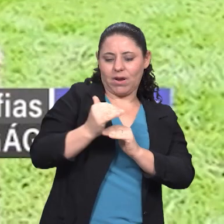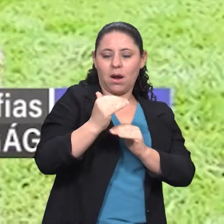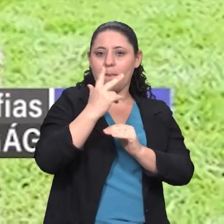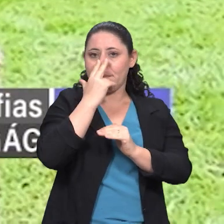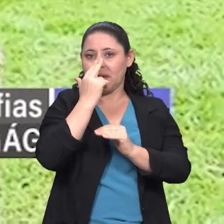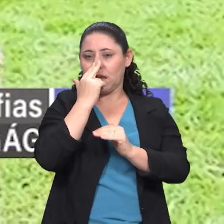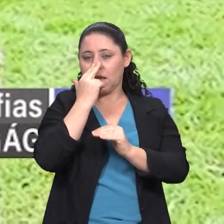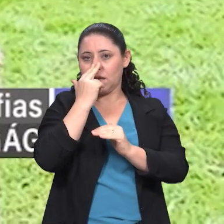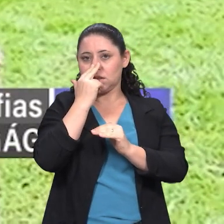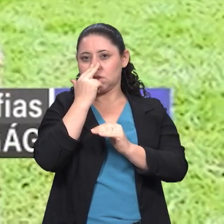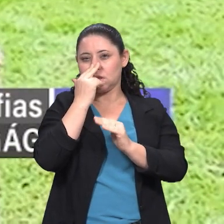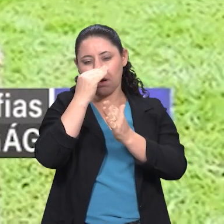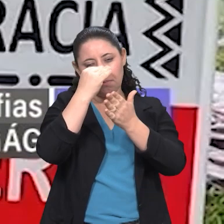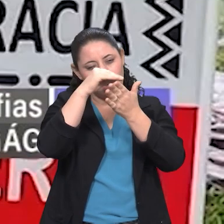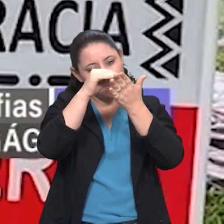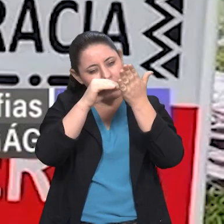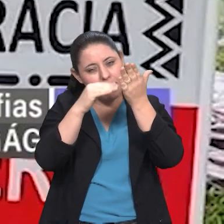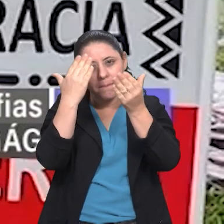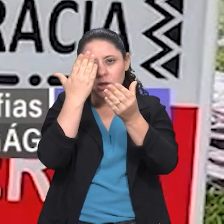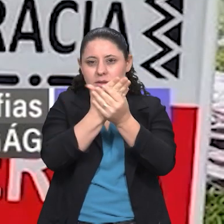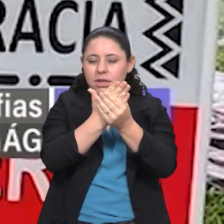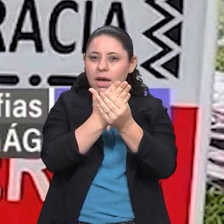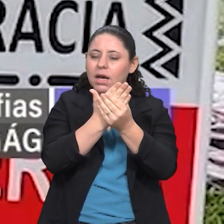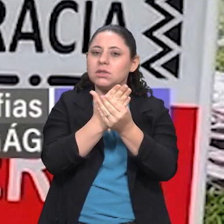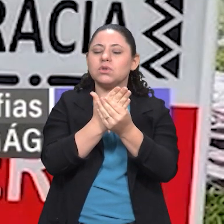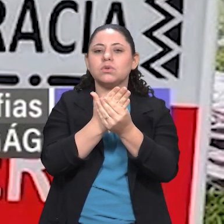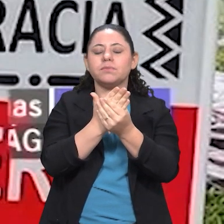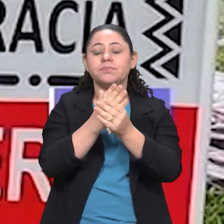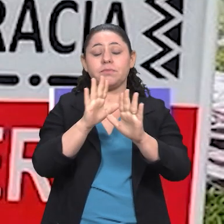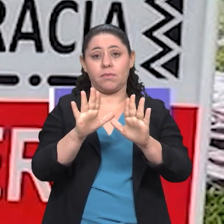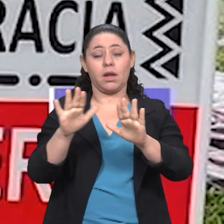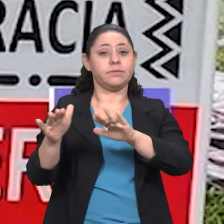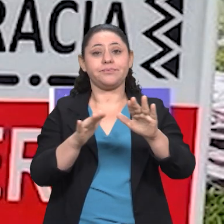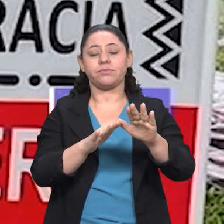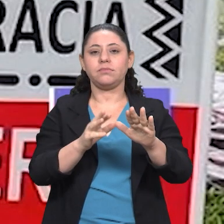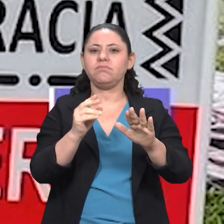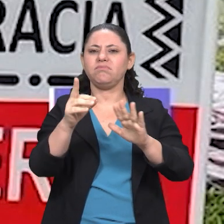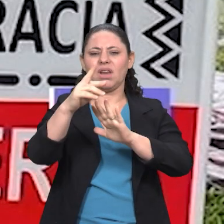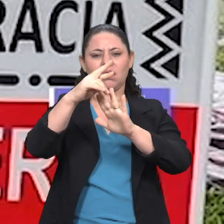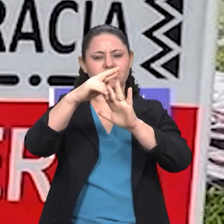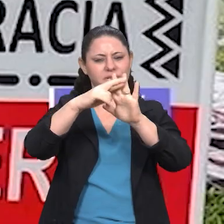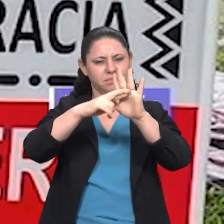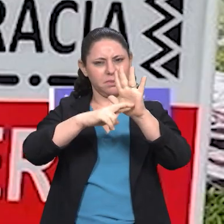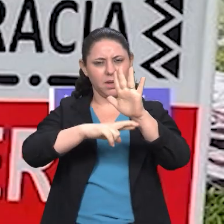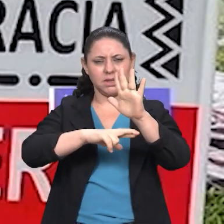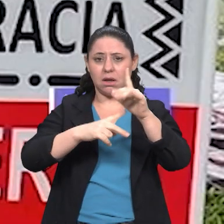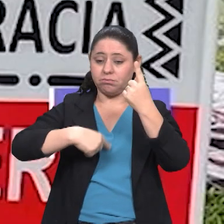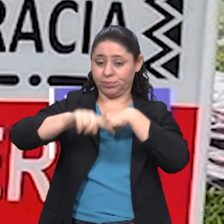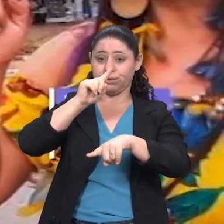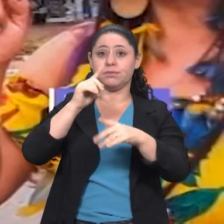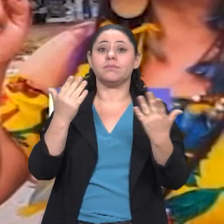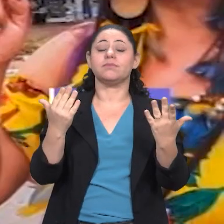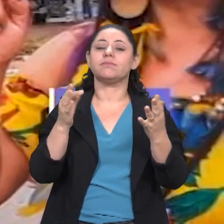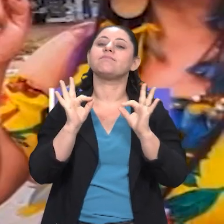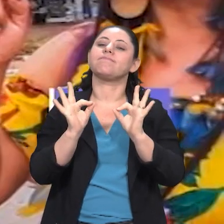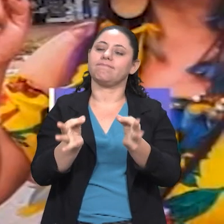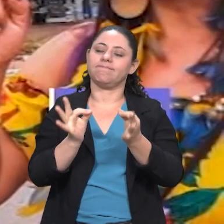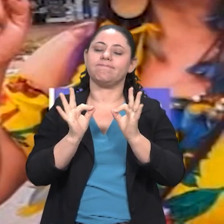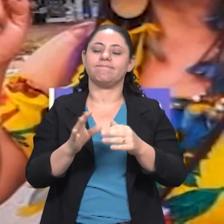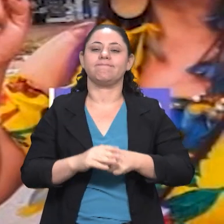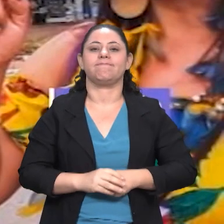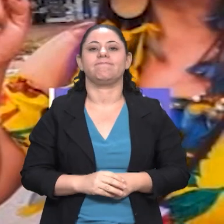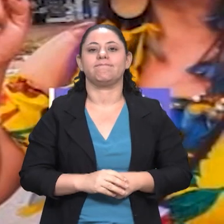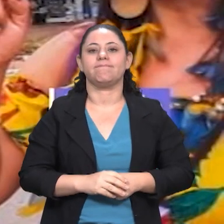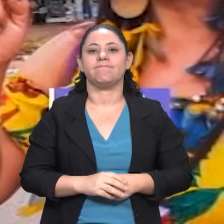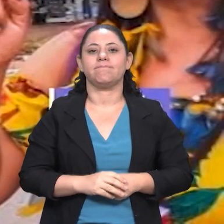está posto somente no processo. Então, ou seja, porque a exceção vira regra, né, doutor? Exatamente, exatamente. Uhum.